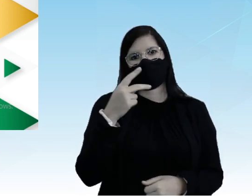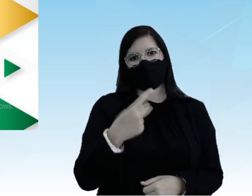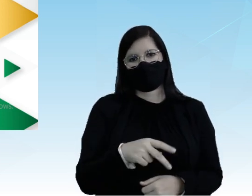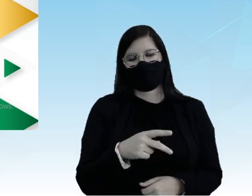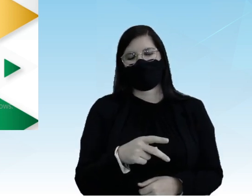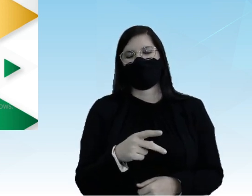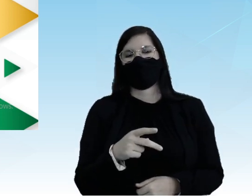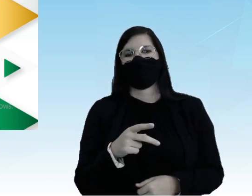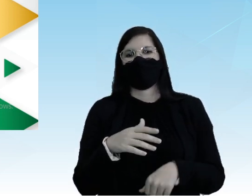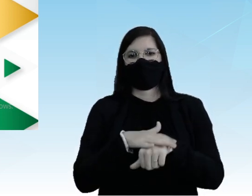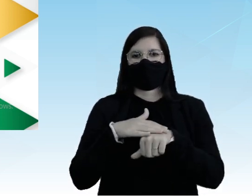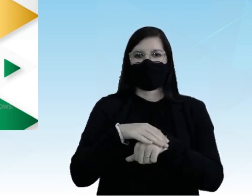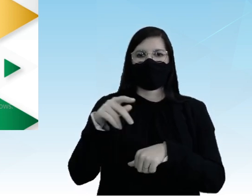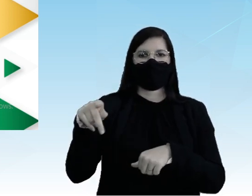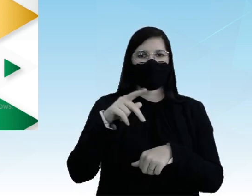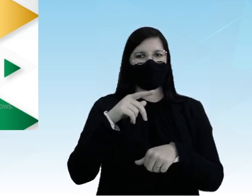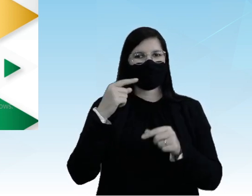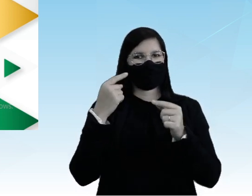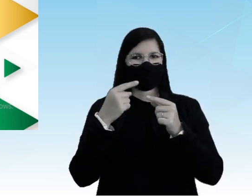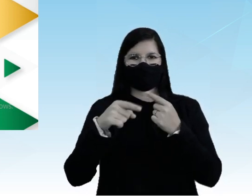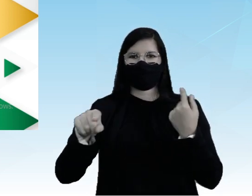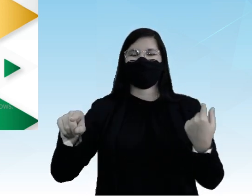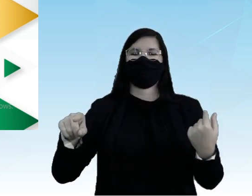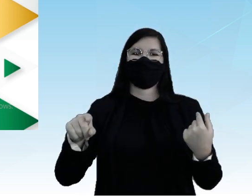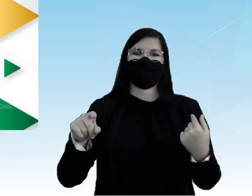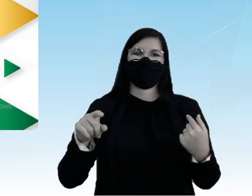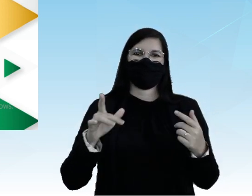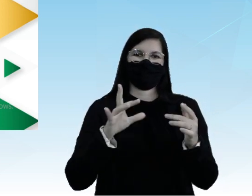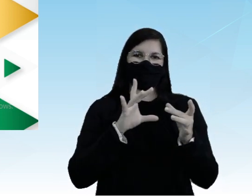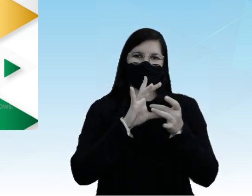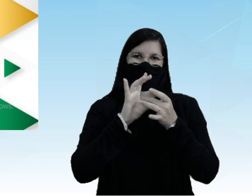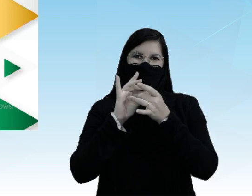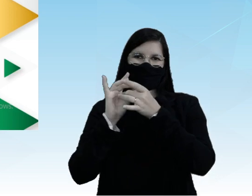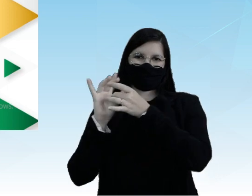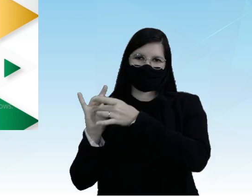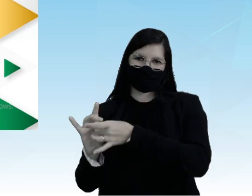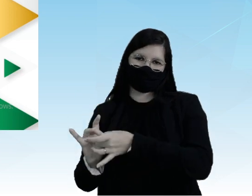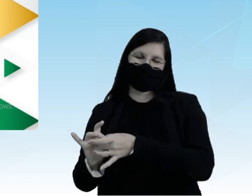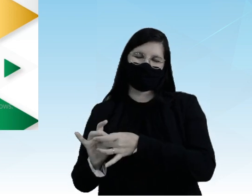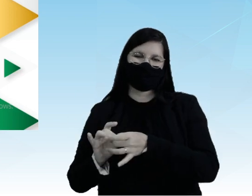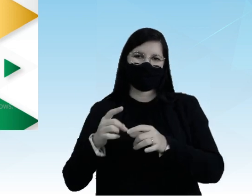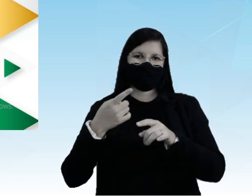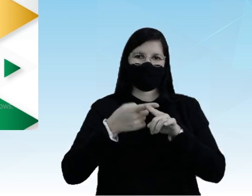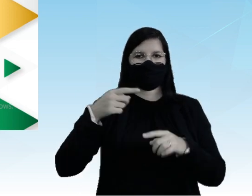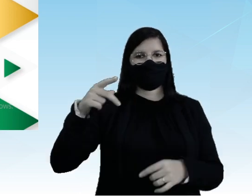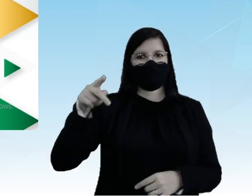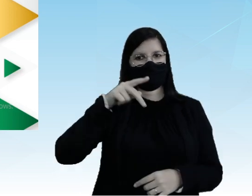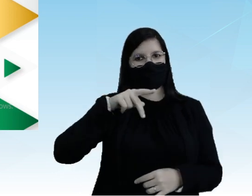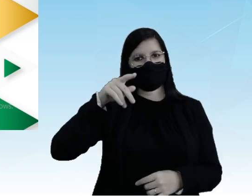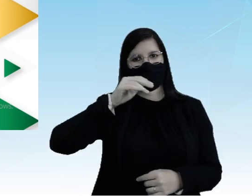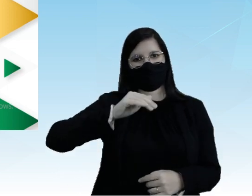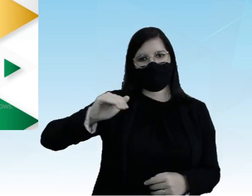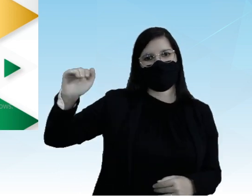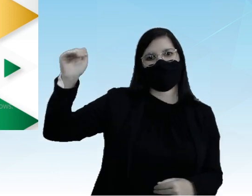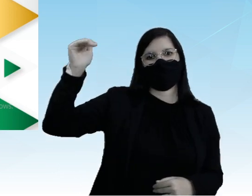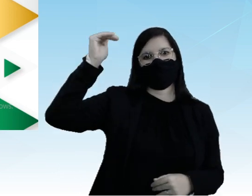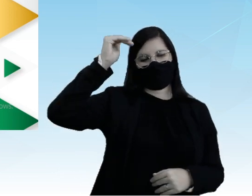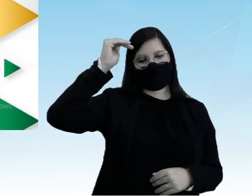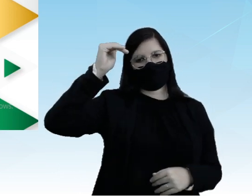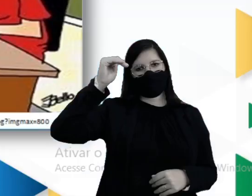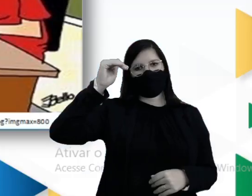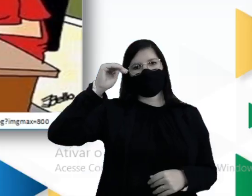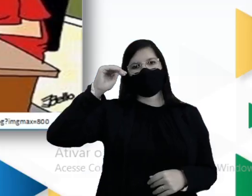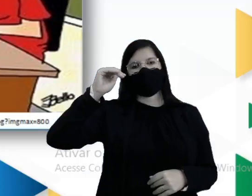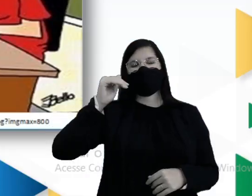desse estudante. Ela é condizente ao contexto. Ela está falando com a professora, certo? Então